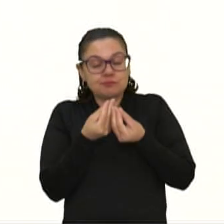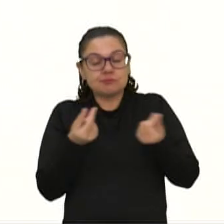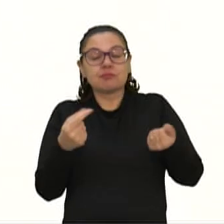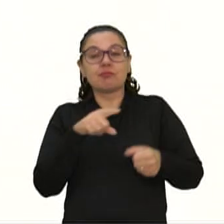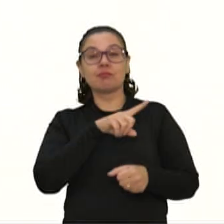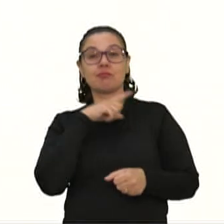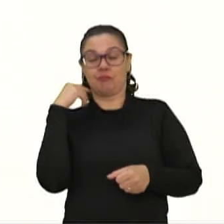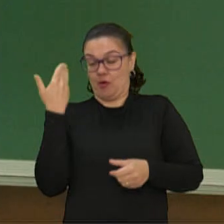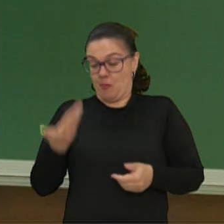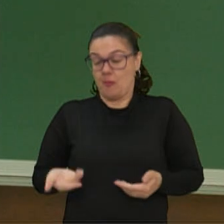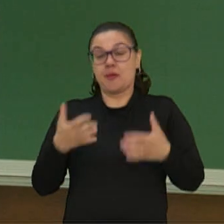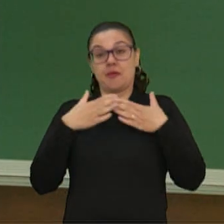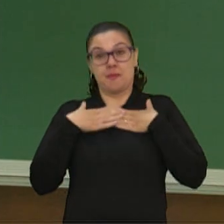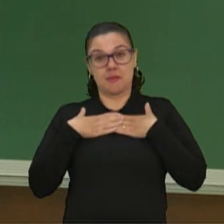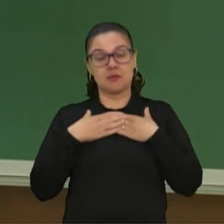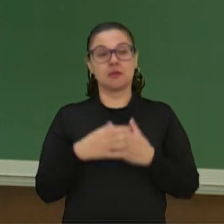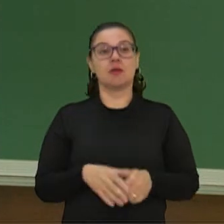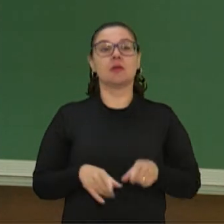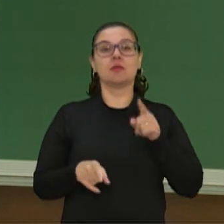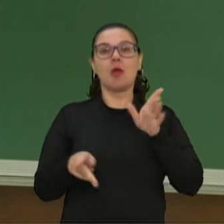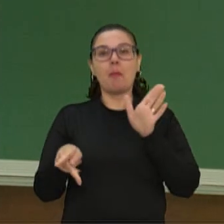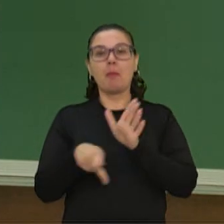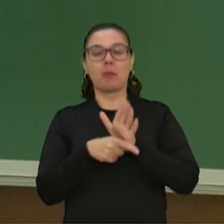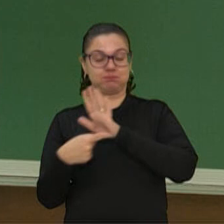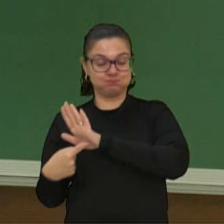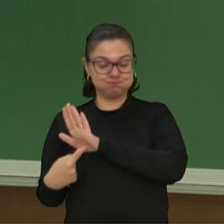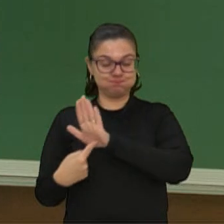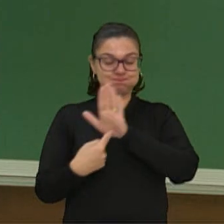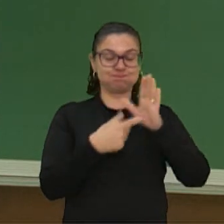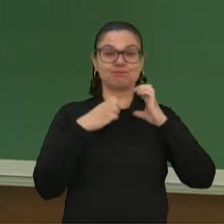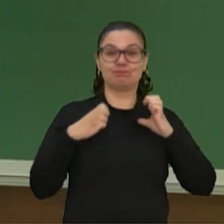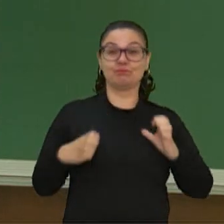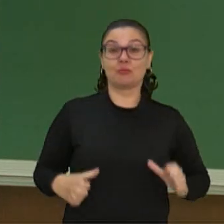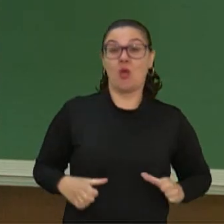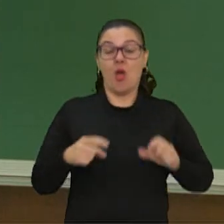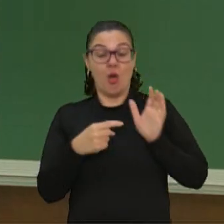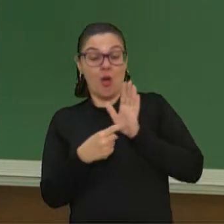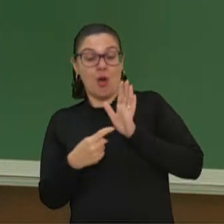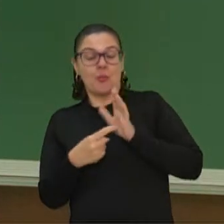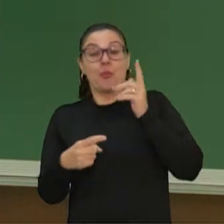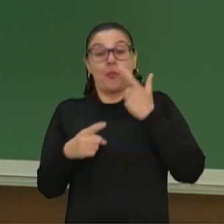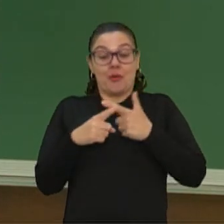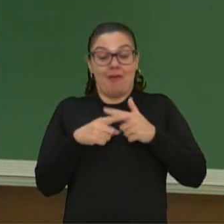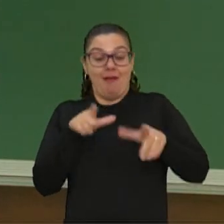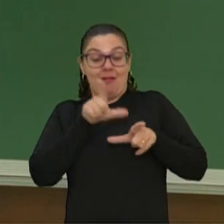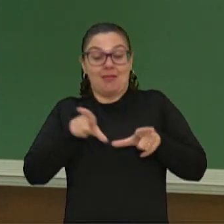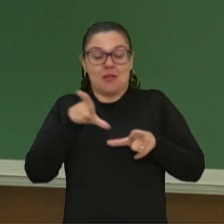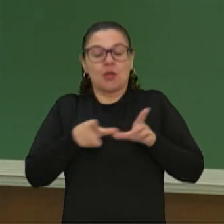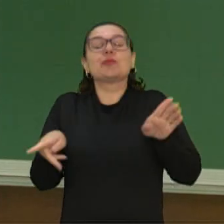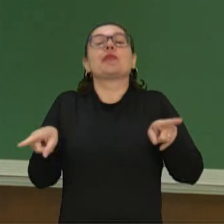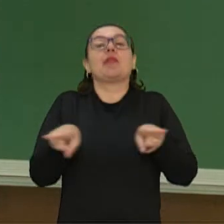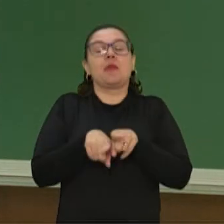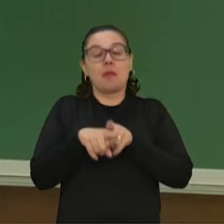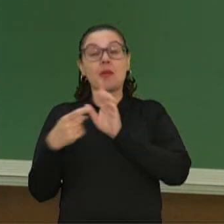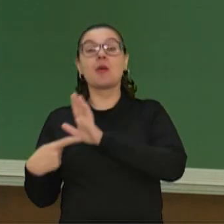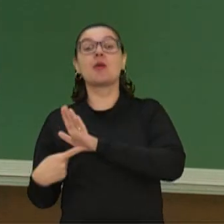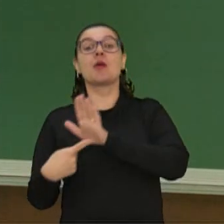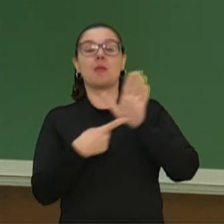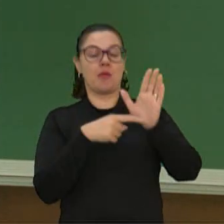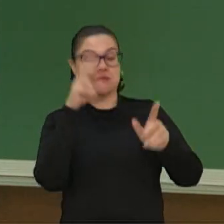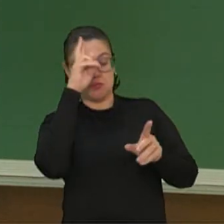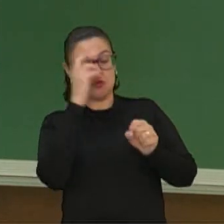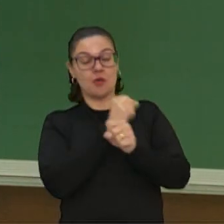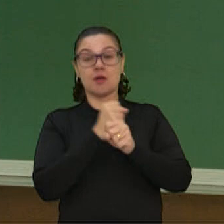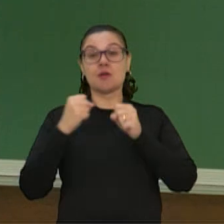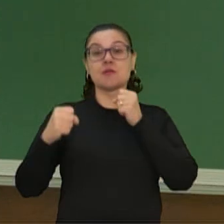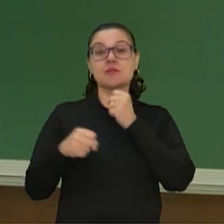uma reflexão de cunho moral. A literatura é atravessada não só pela estética, pela filosofia, pela história, pela sociologia,